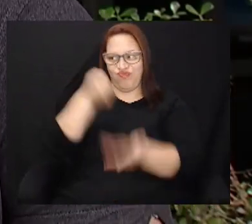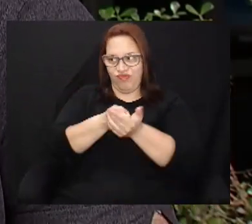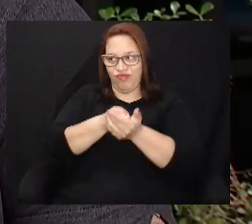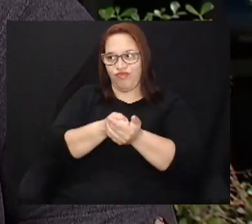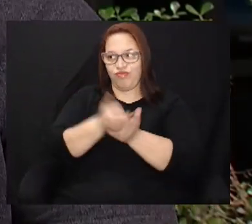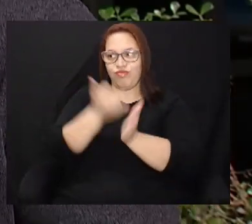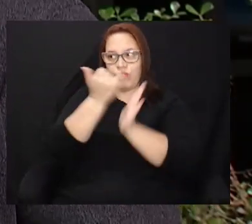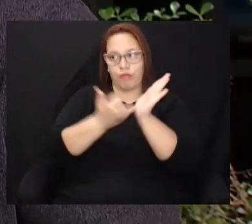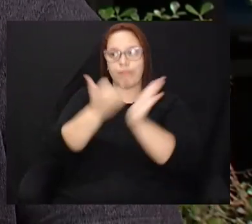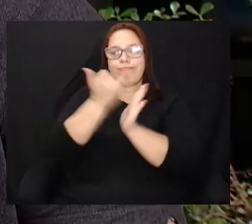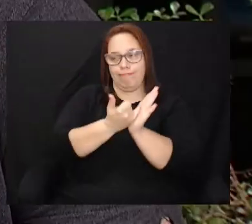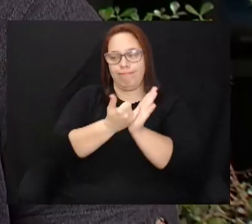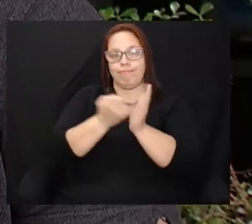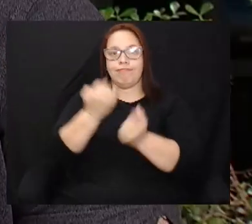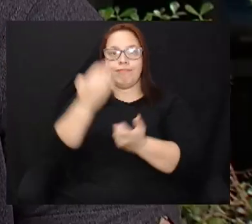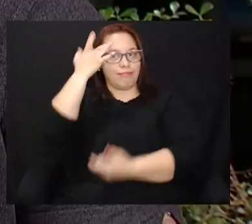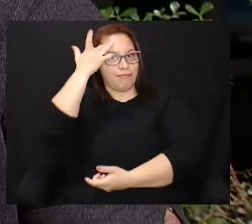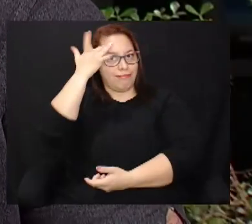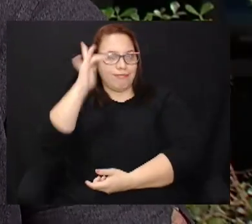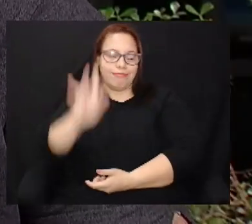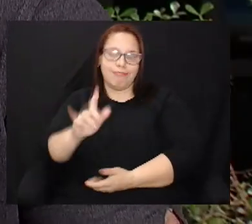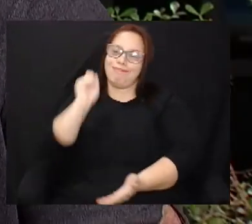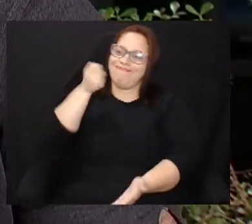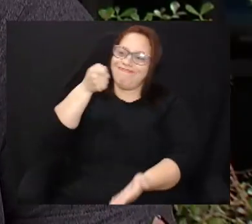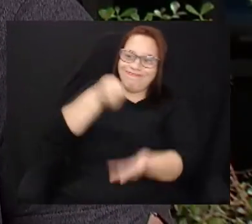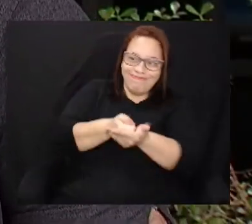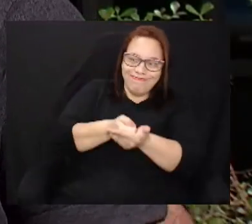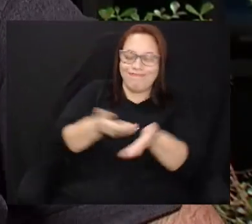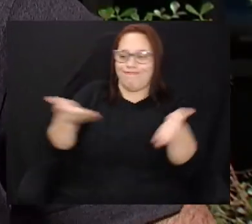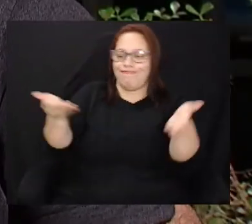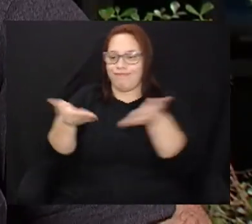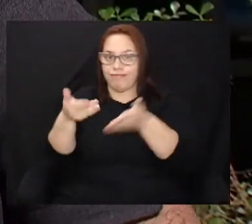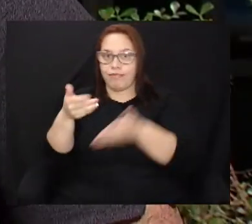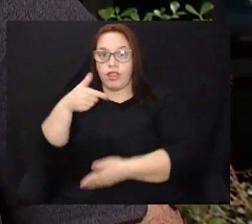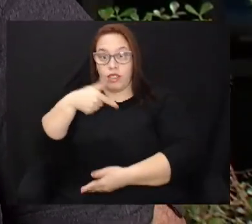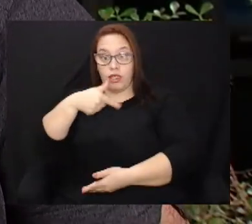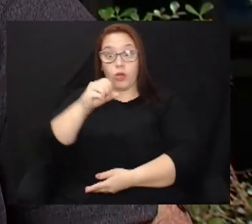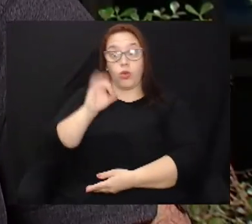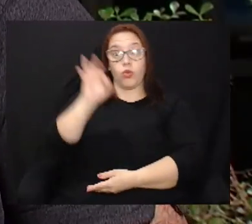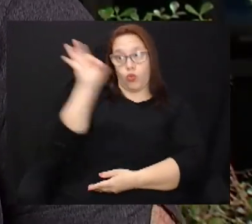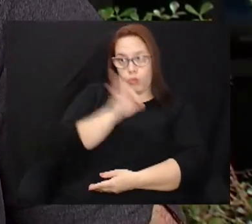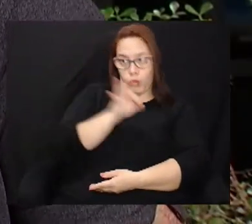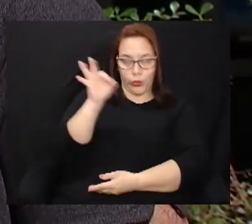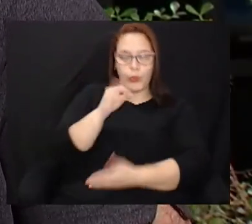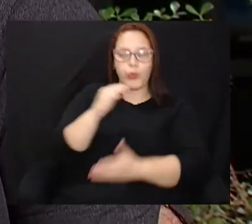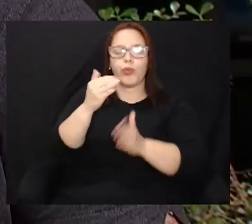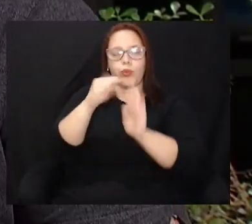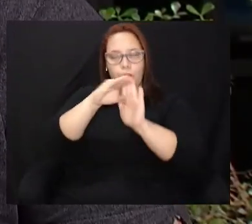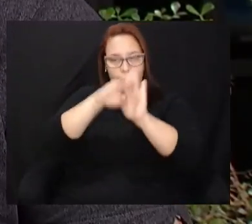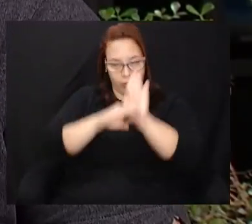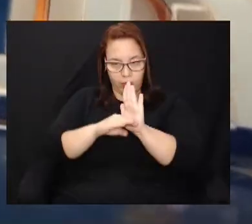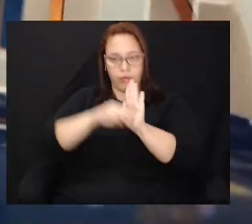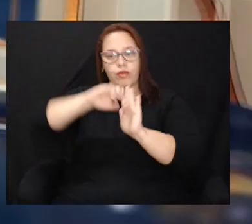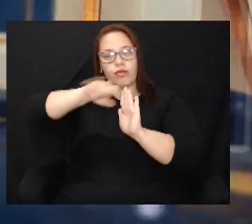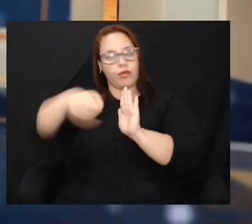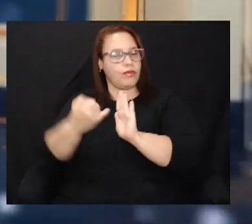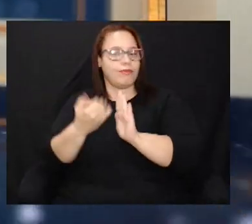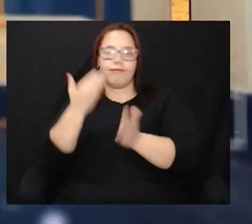Às vezes a gente sabe que não consegue fazer o pagamento, então agora temos 70% de desconto. Então, aproveitar para não perder essa